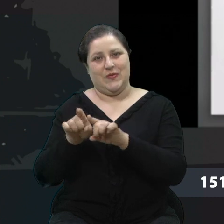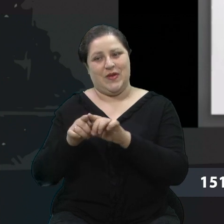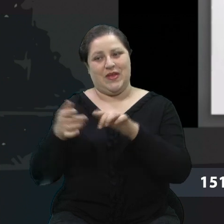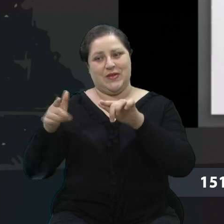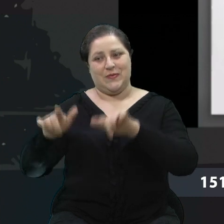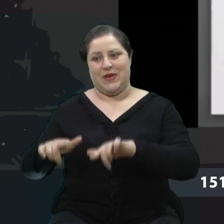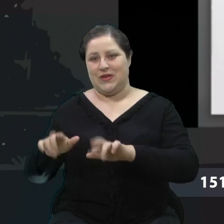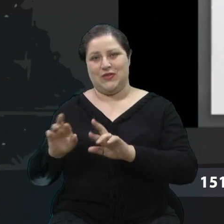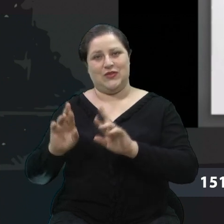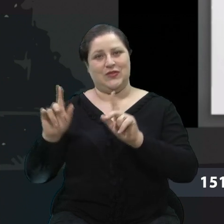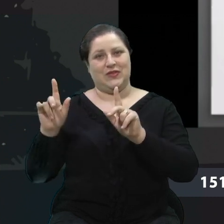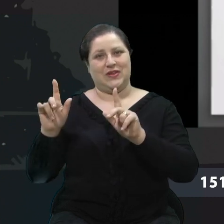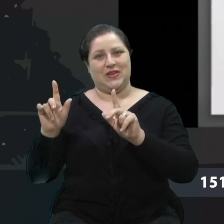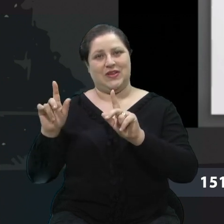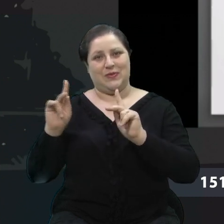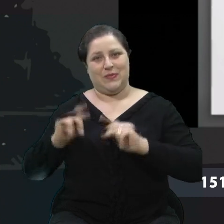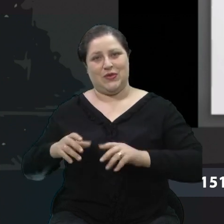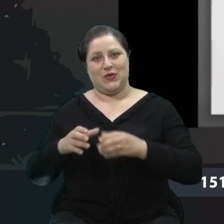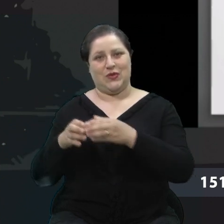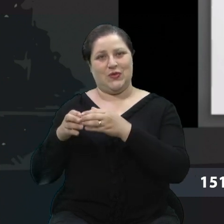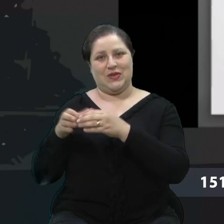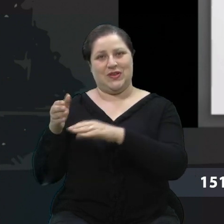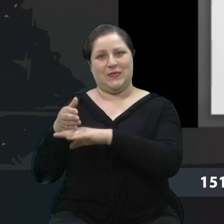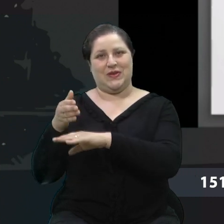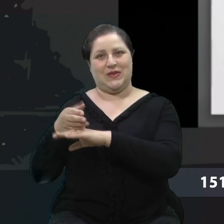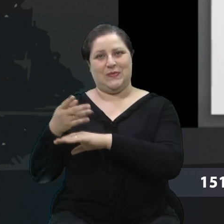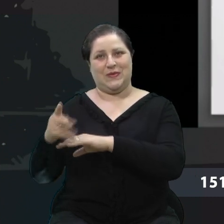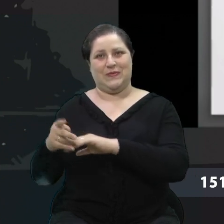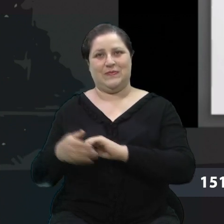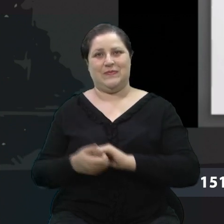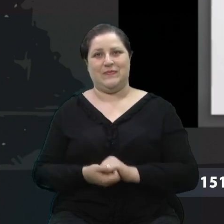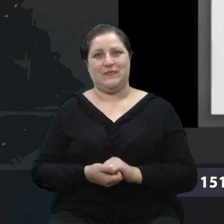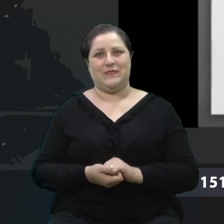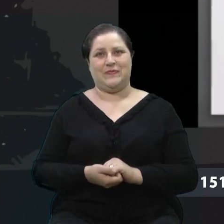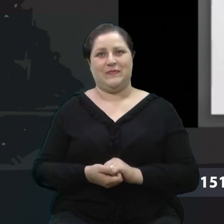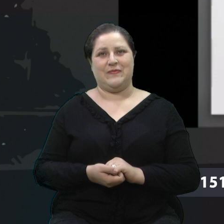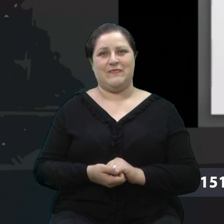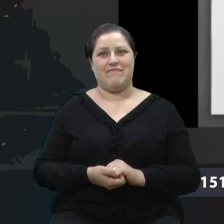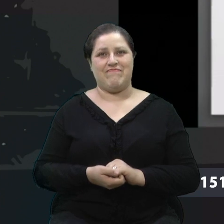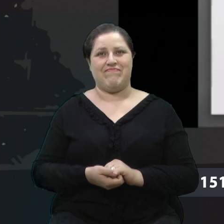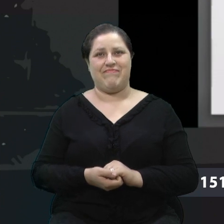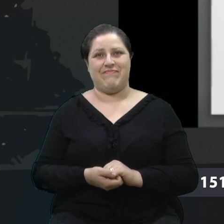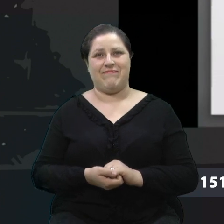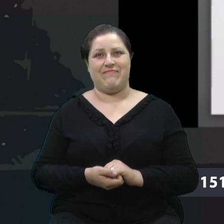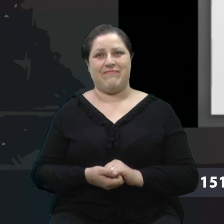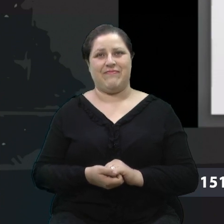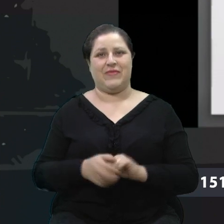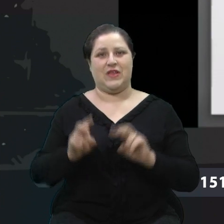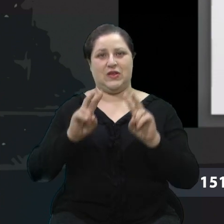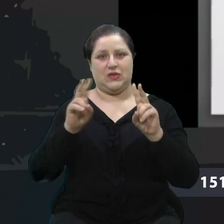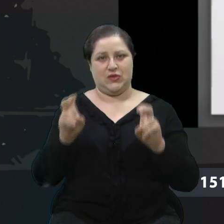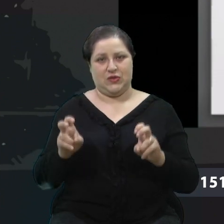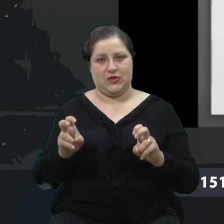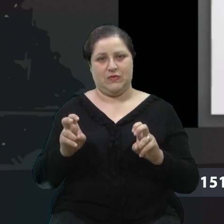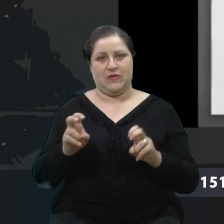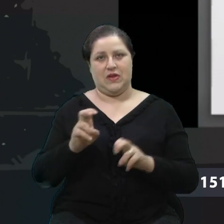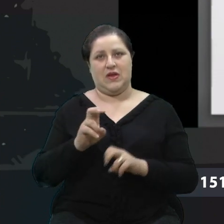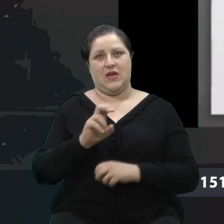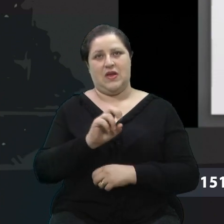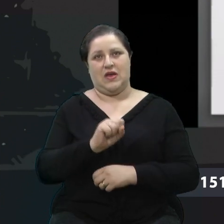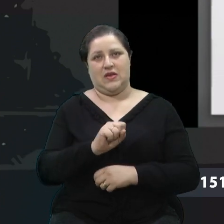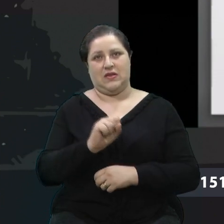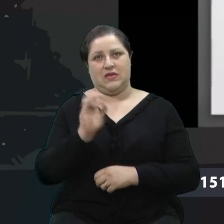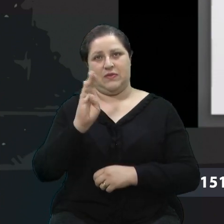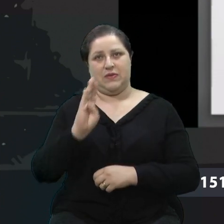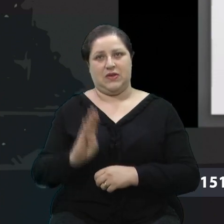turistas frequentarem esse espaço. Com relação à Arena Ice Brasil,